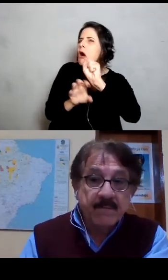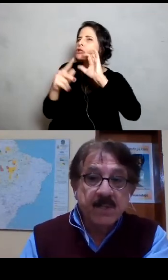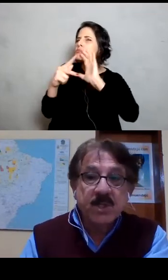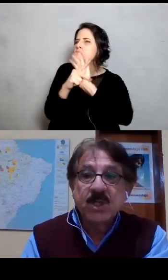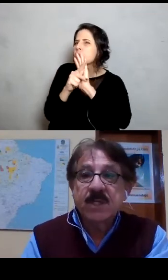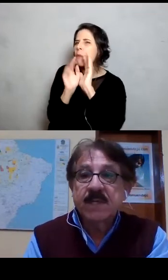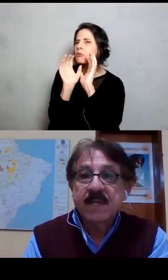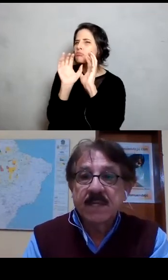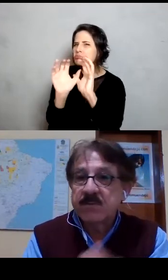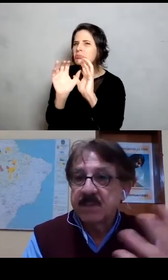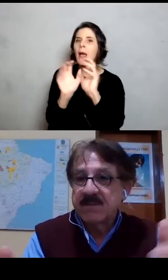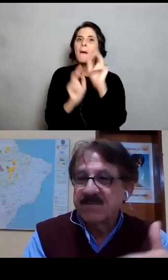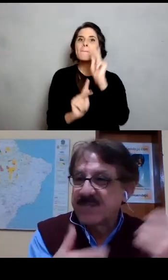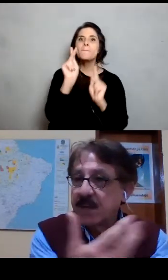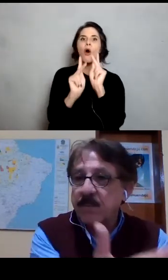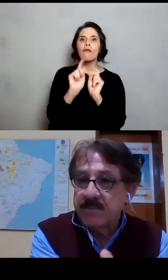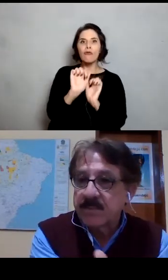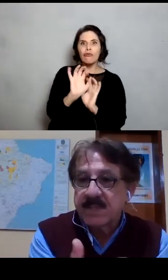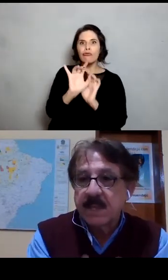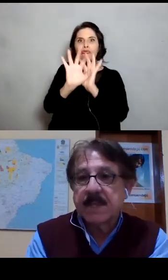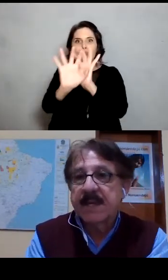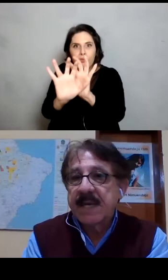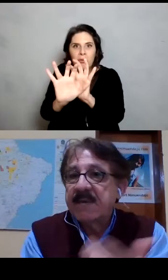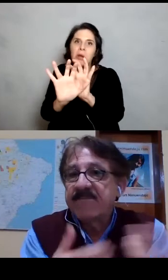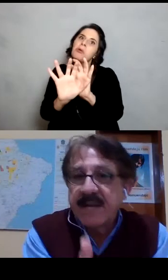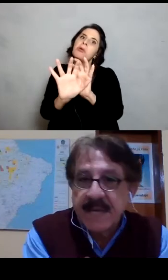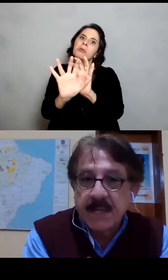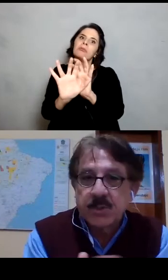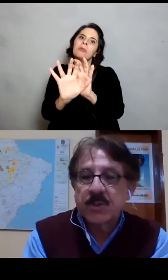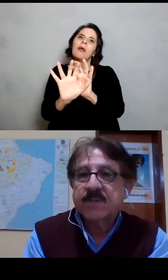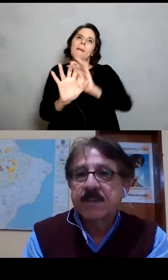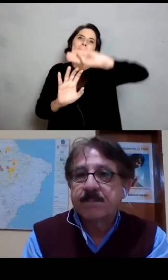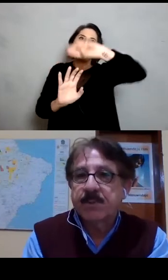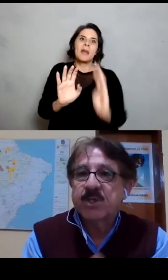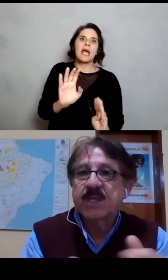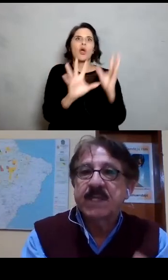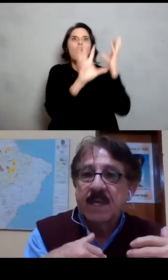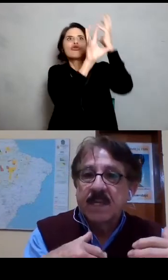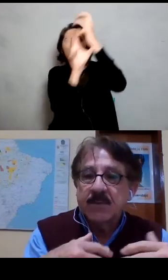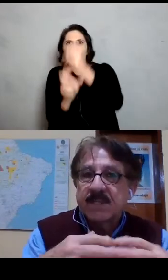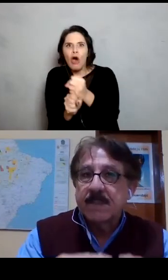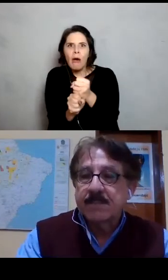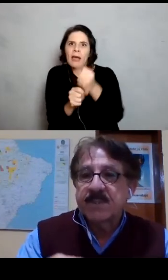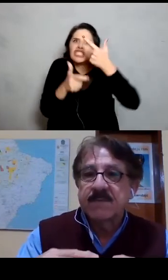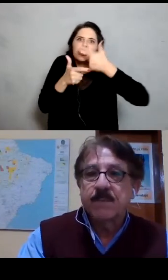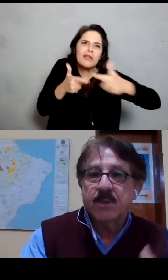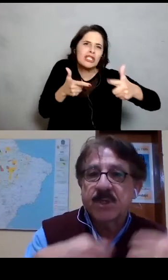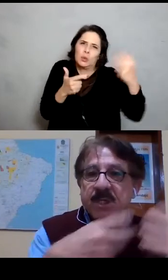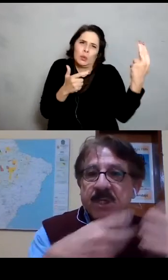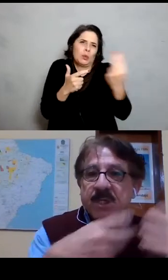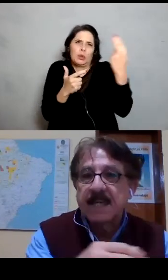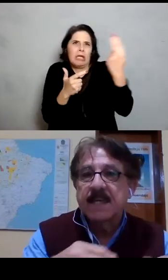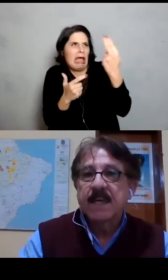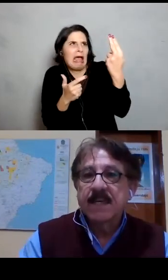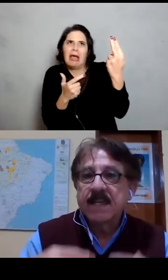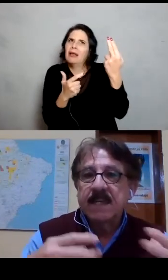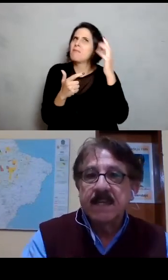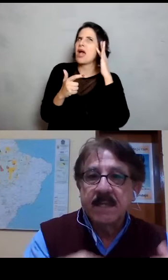de povos indígenas aqui não ser equivalente, ou não ser possível